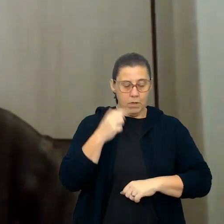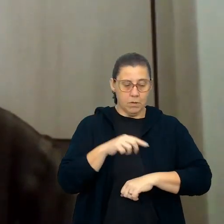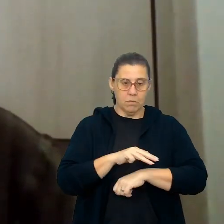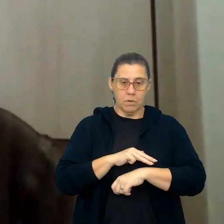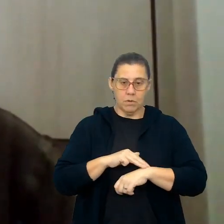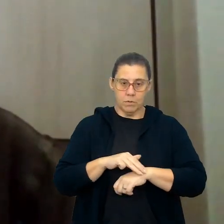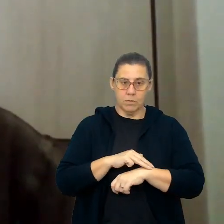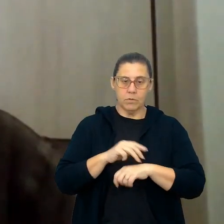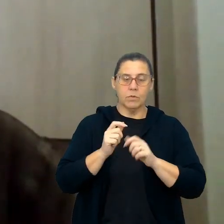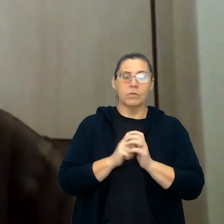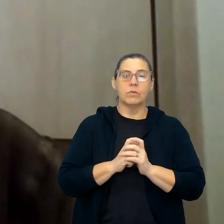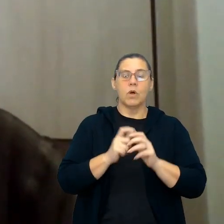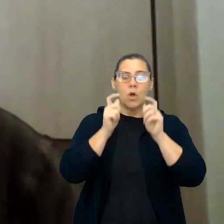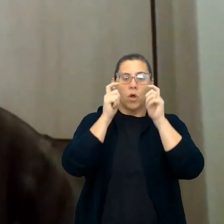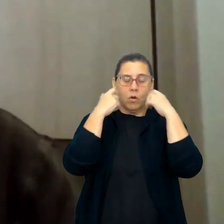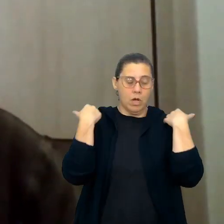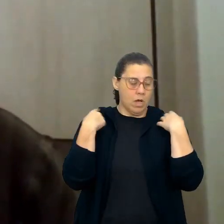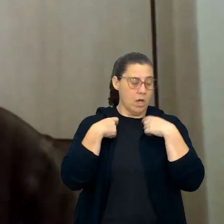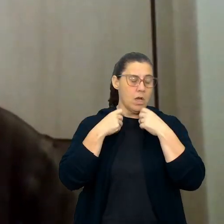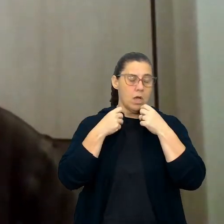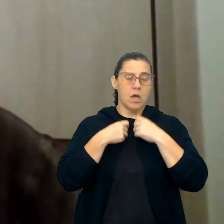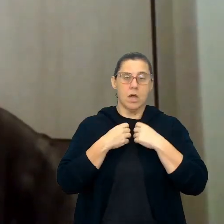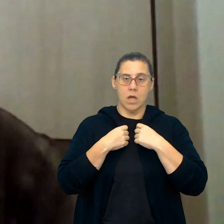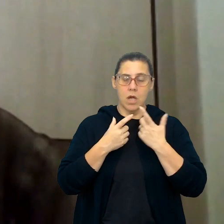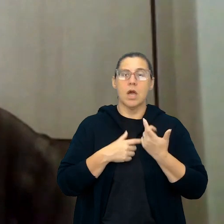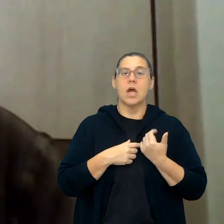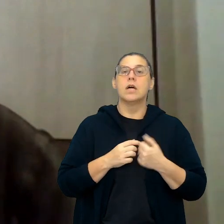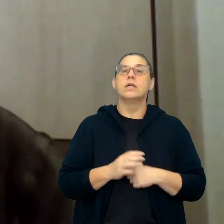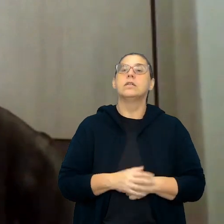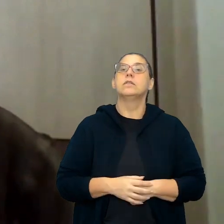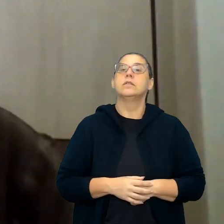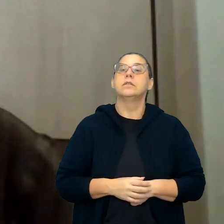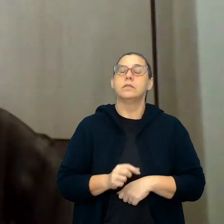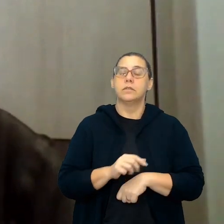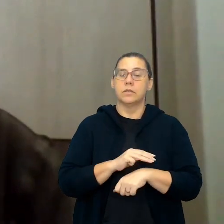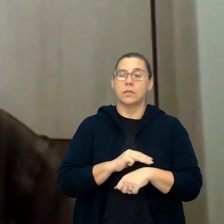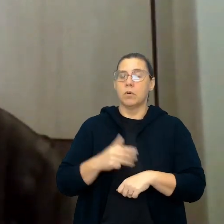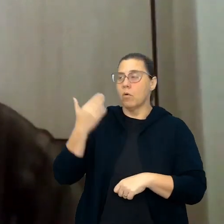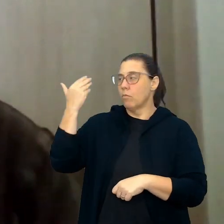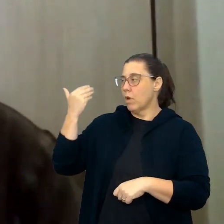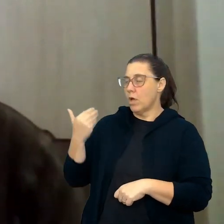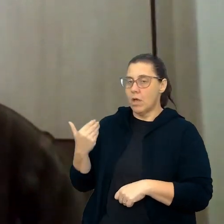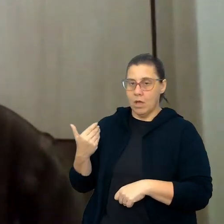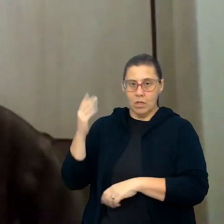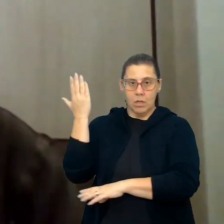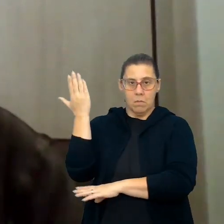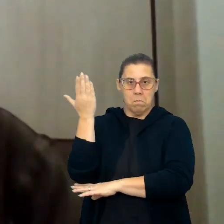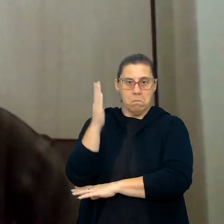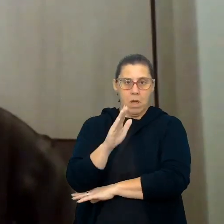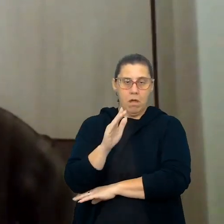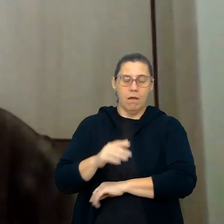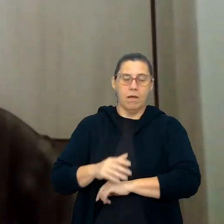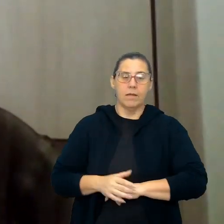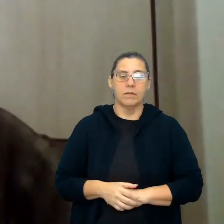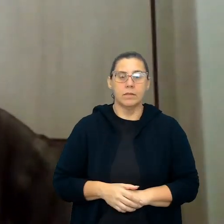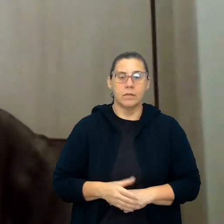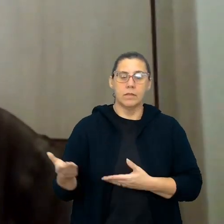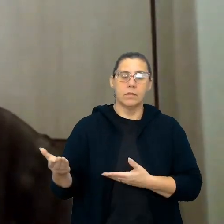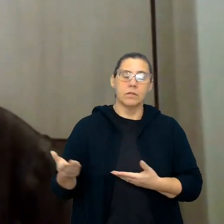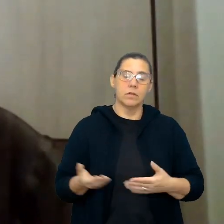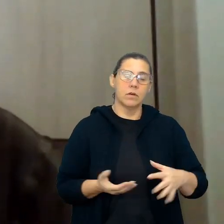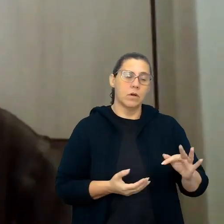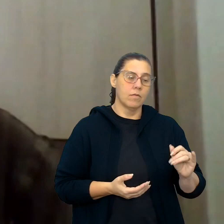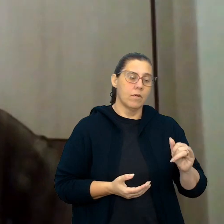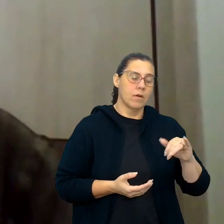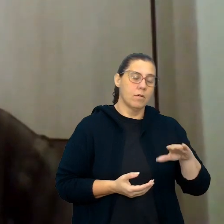óculos, estou usando hoje uma camisa marrom, tenho o fundo amadeirado. E é um prazer passar esse dia aqui com vocês de hoje. Passo a palavra para o